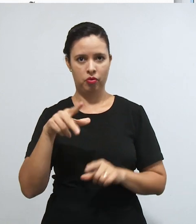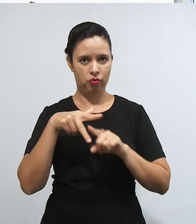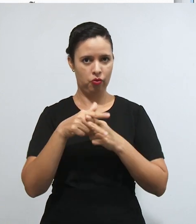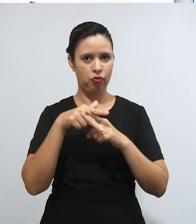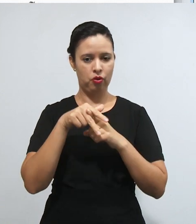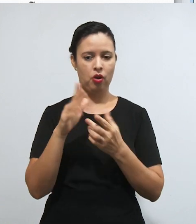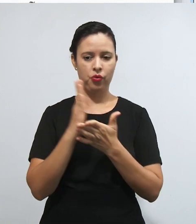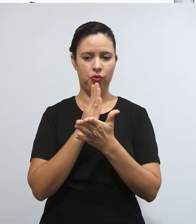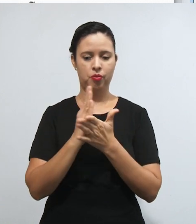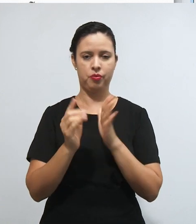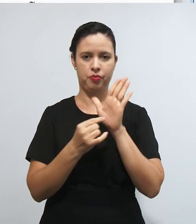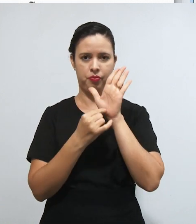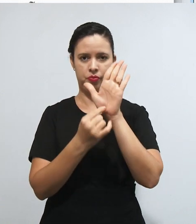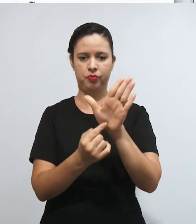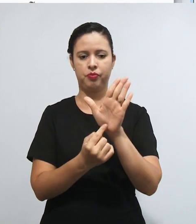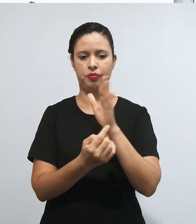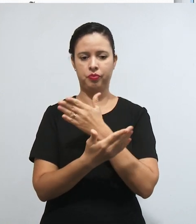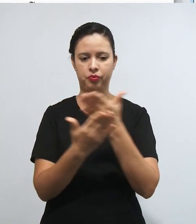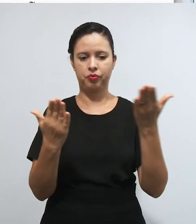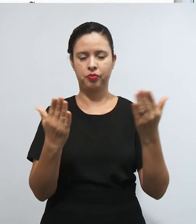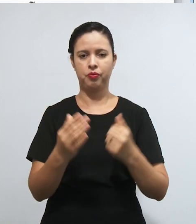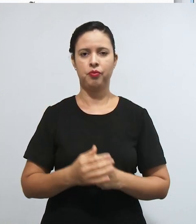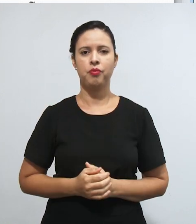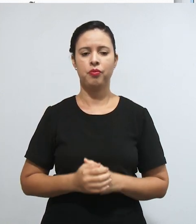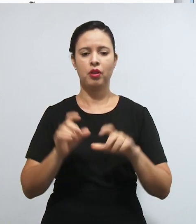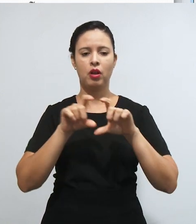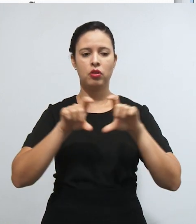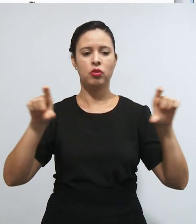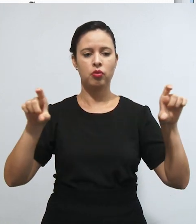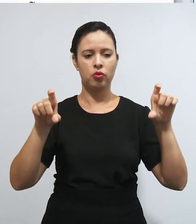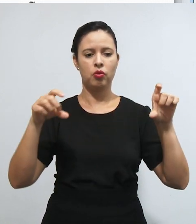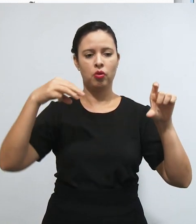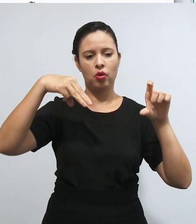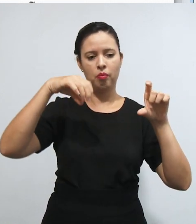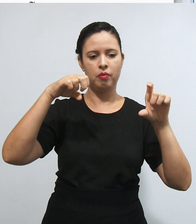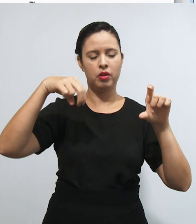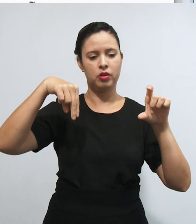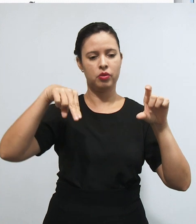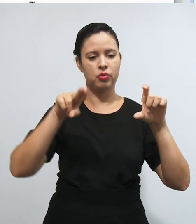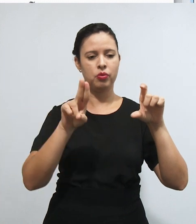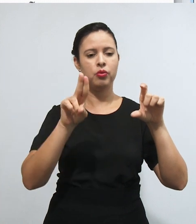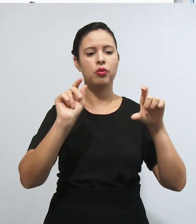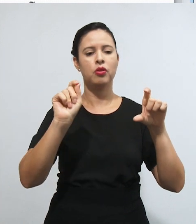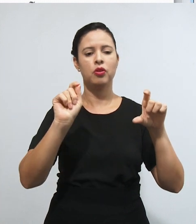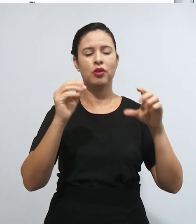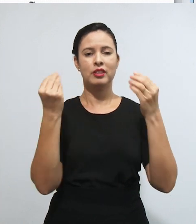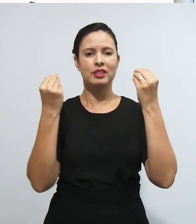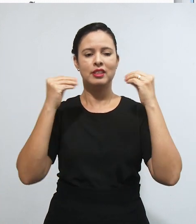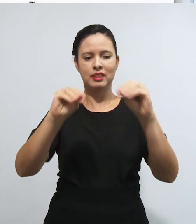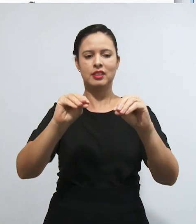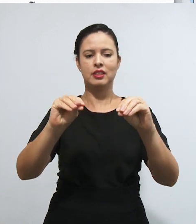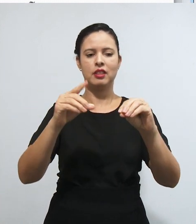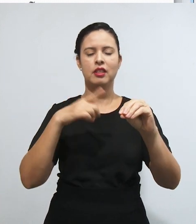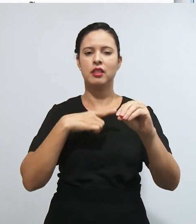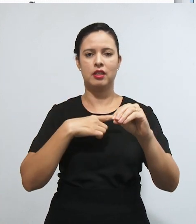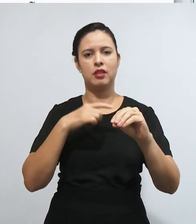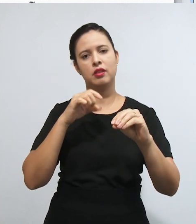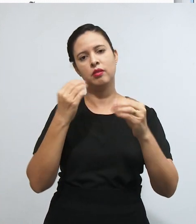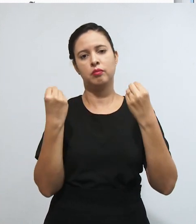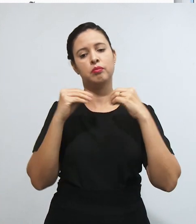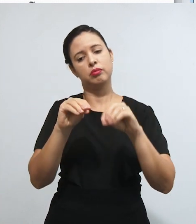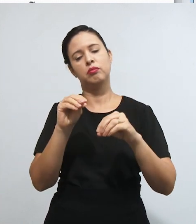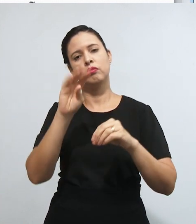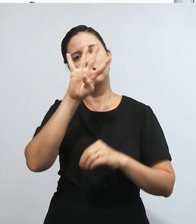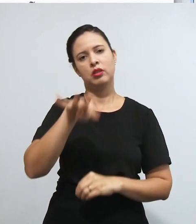ensinar a vocês. No menu Inserir, tá? Aqui no menu Inserir, tem a inserção de imagem, você pode inserir